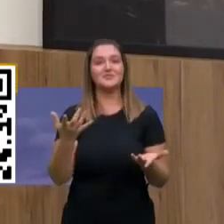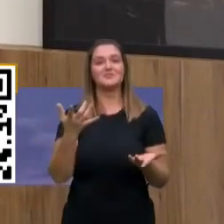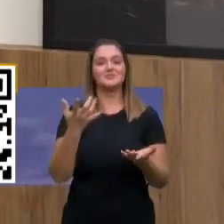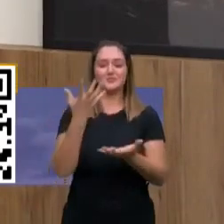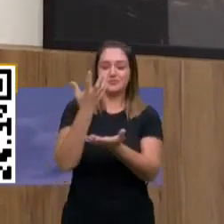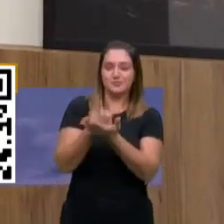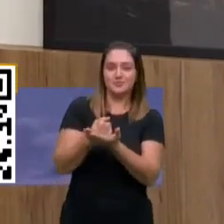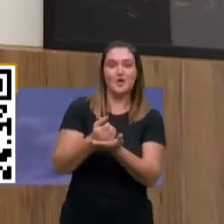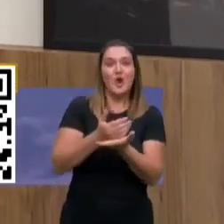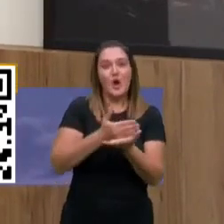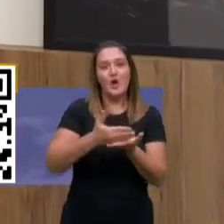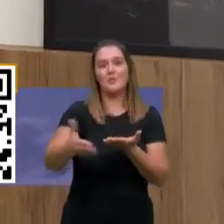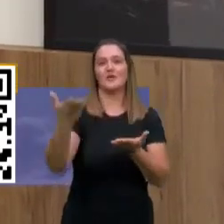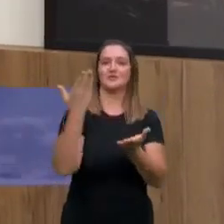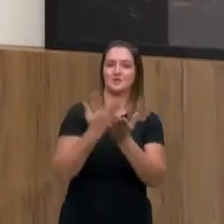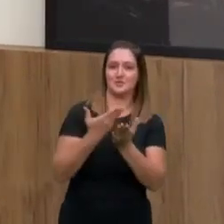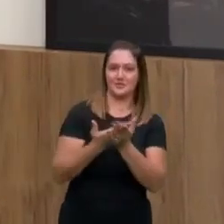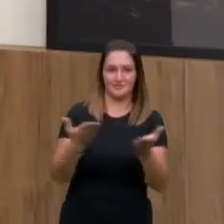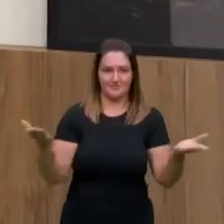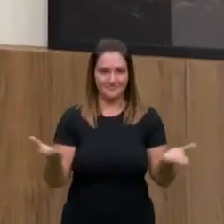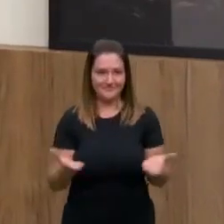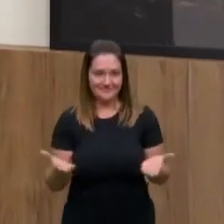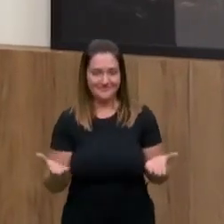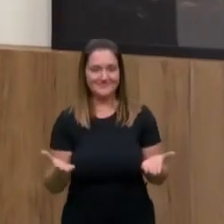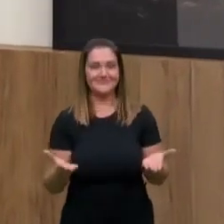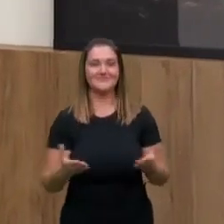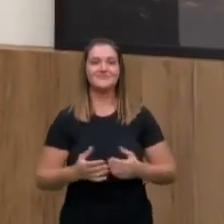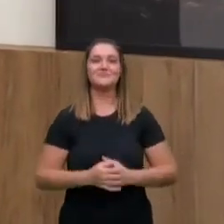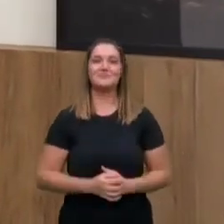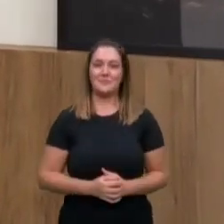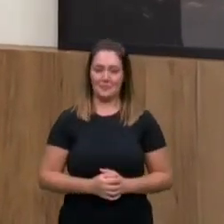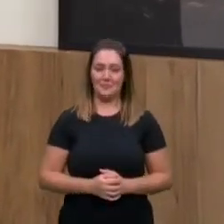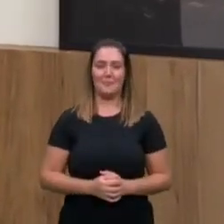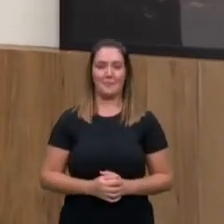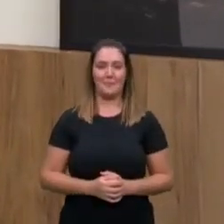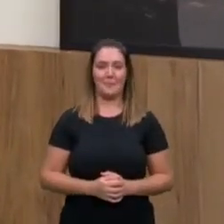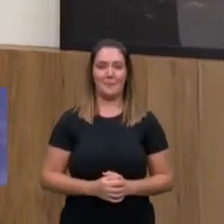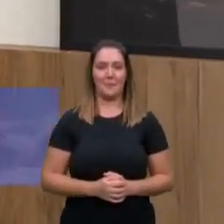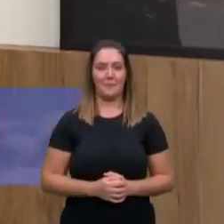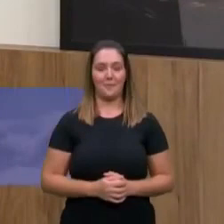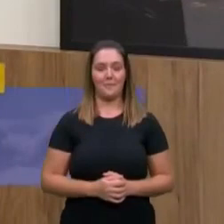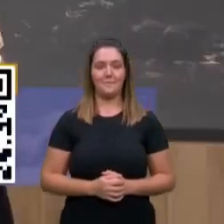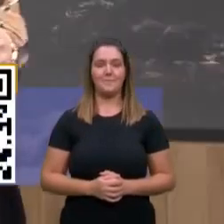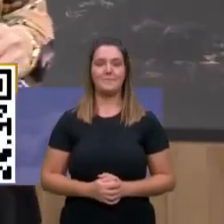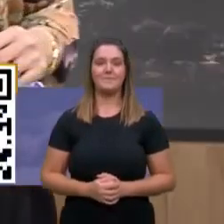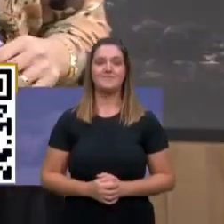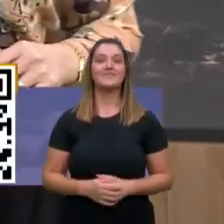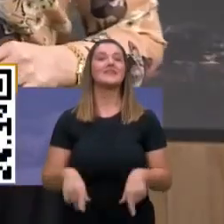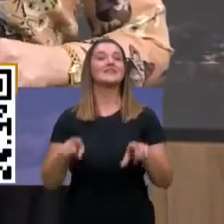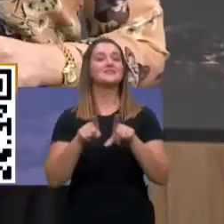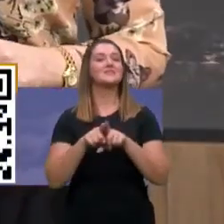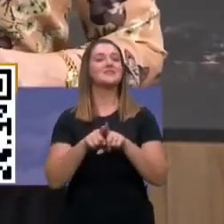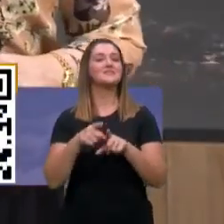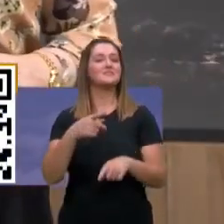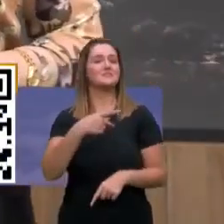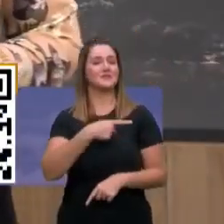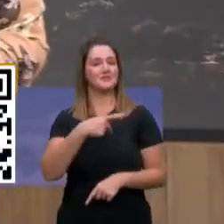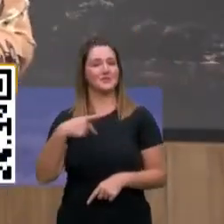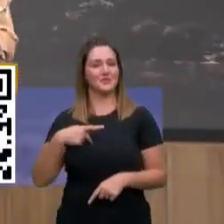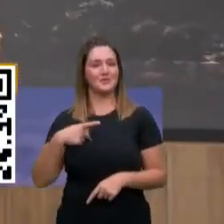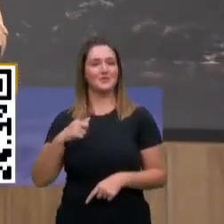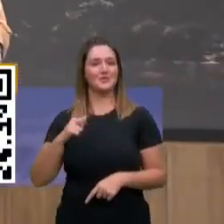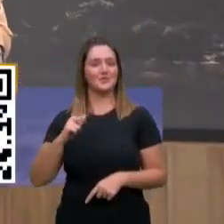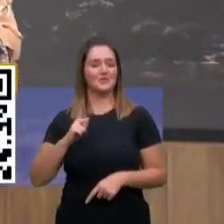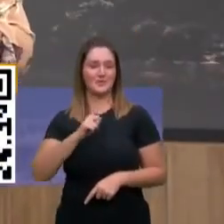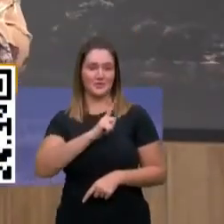clica nele e já começa a estudar hoje mesmo com o guia de estudos aí na sua casa. E falando no pastor